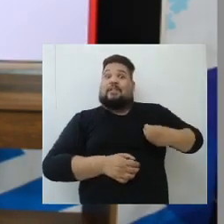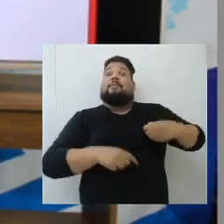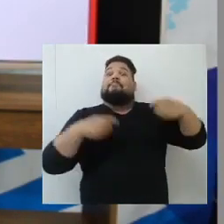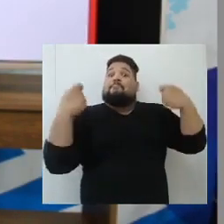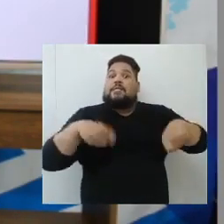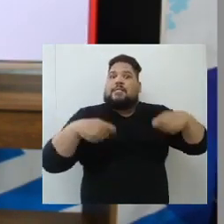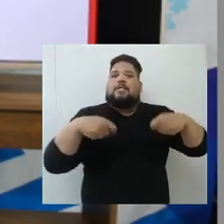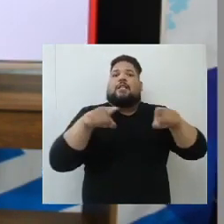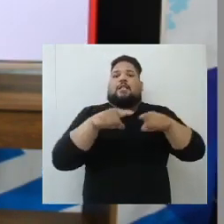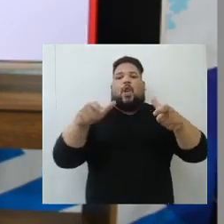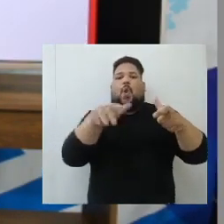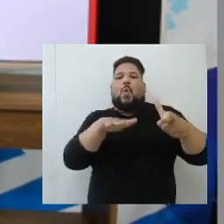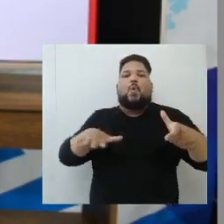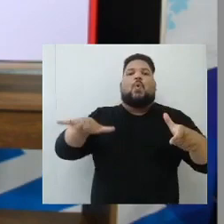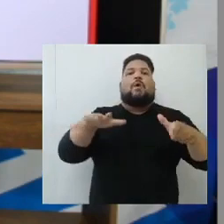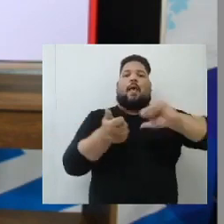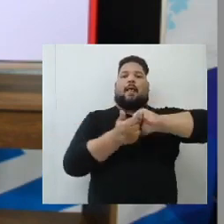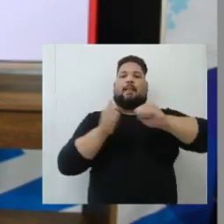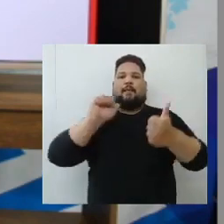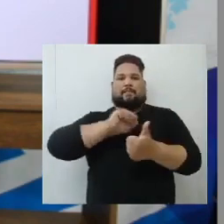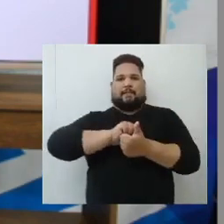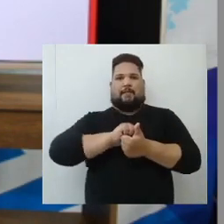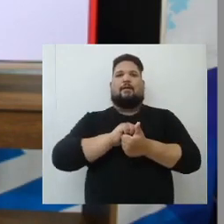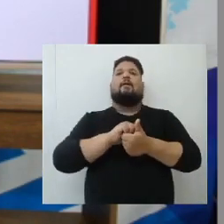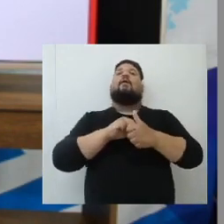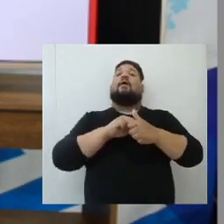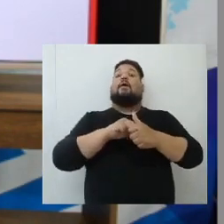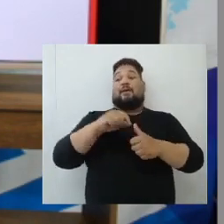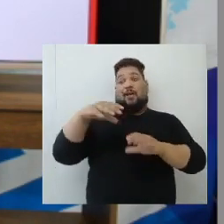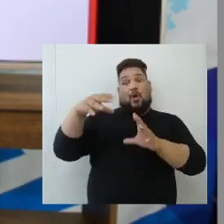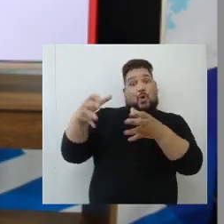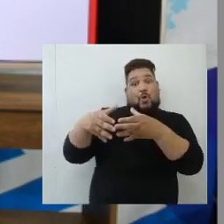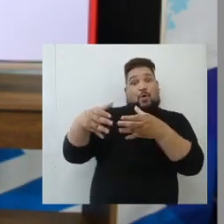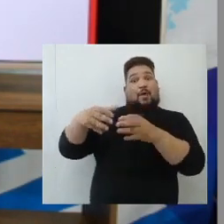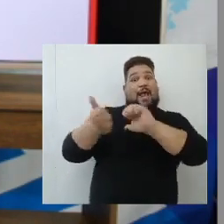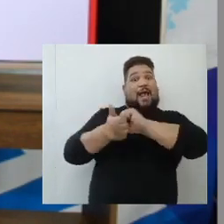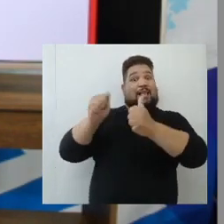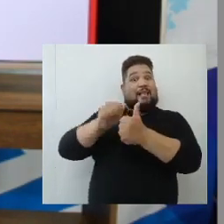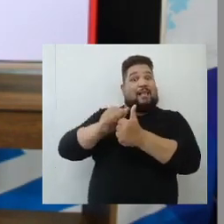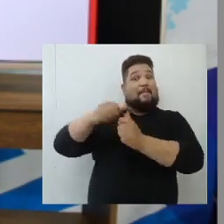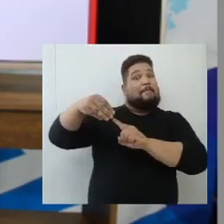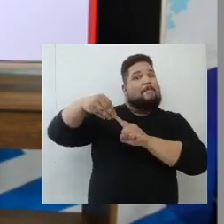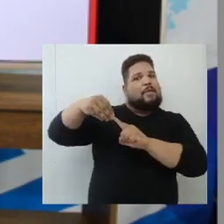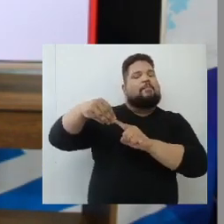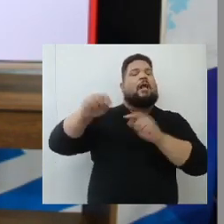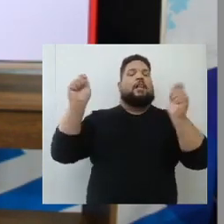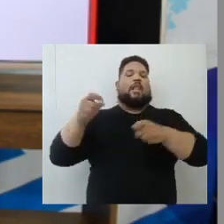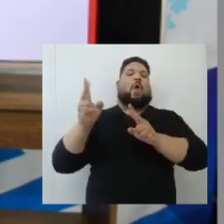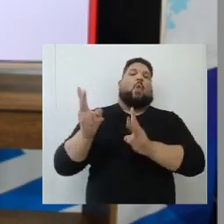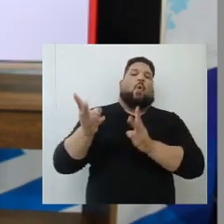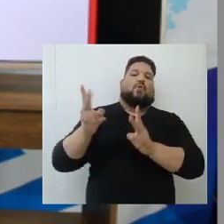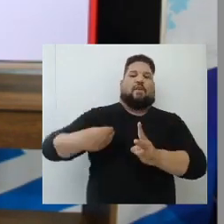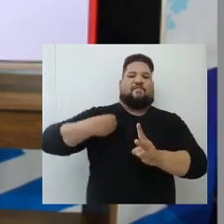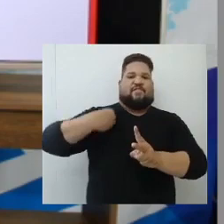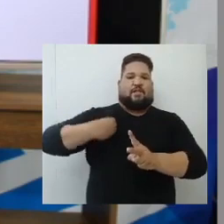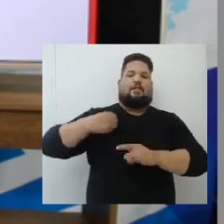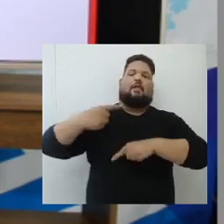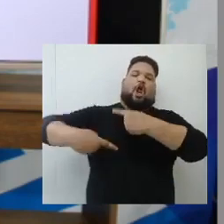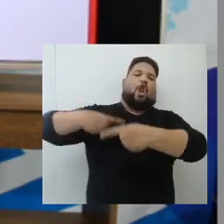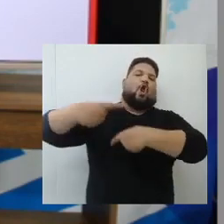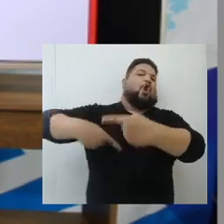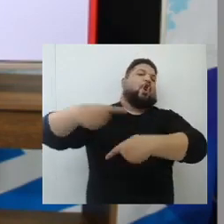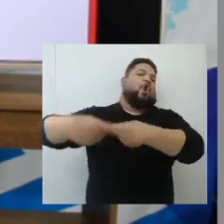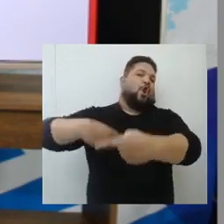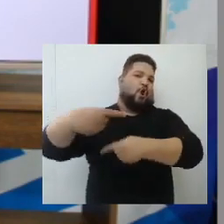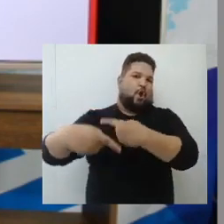adaptação ao meio, a mais adaptada àquele ambiente, tende a permanecer e a gerar